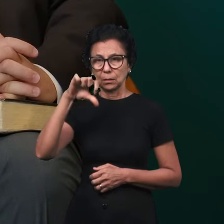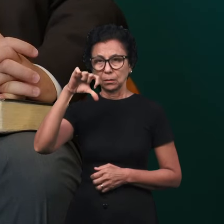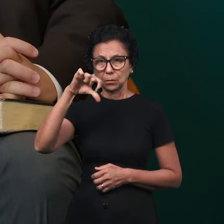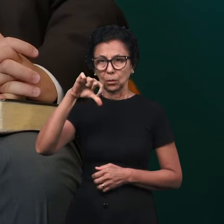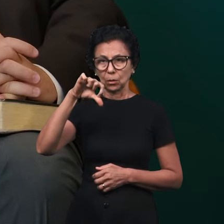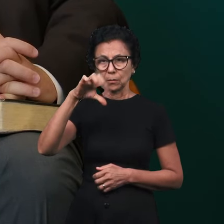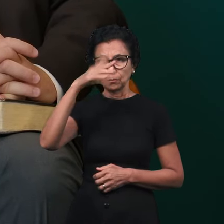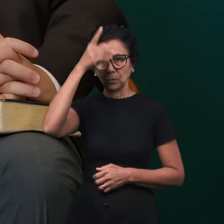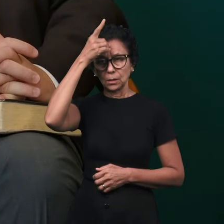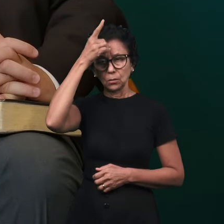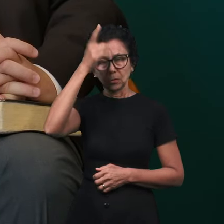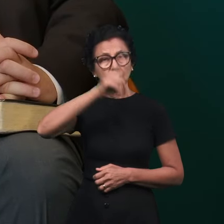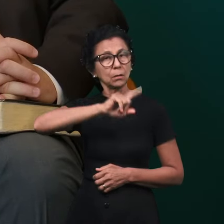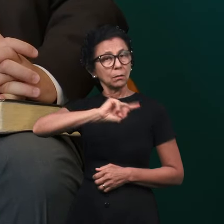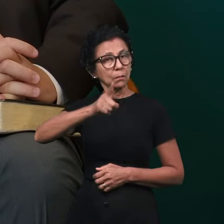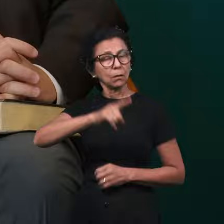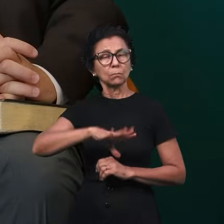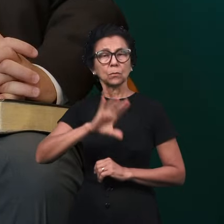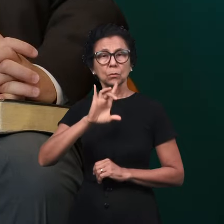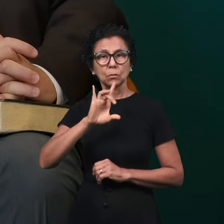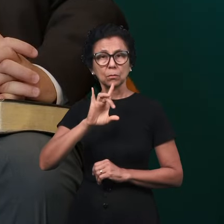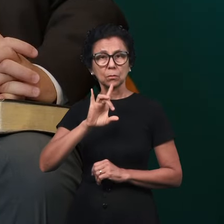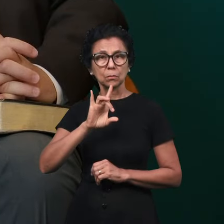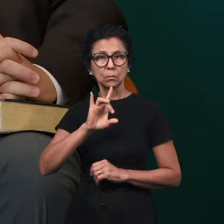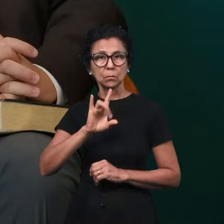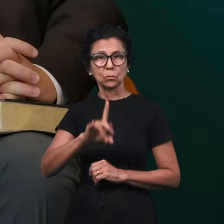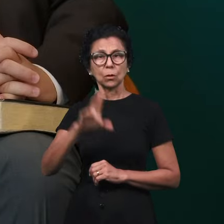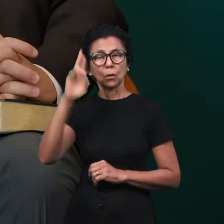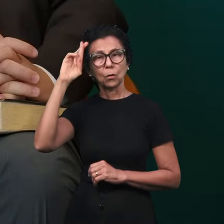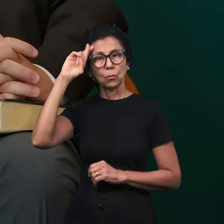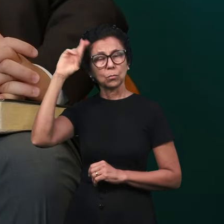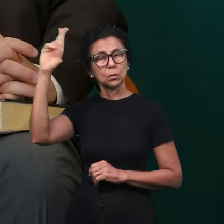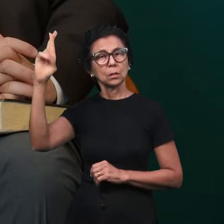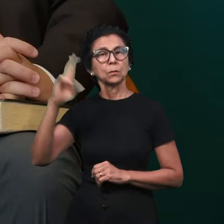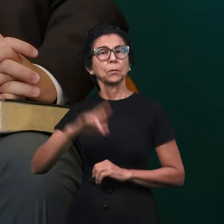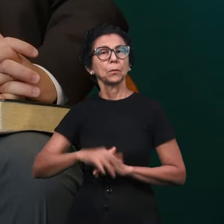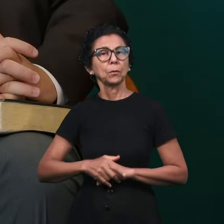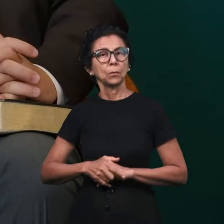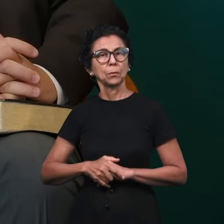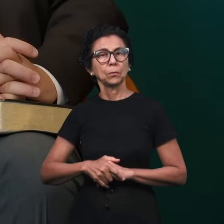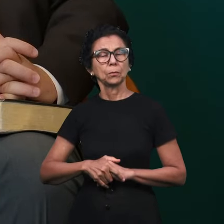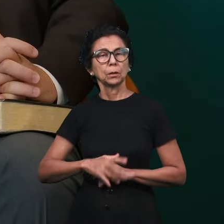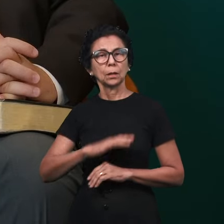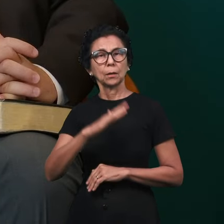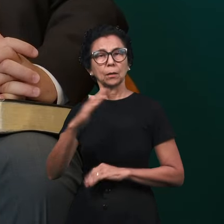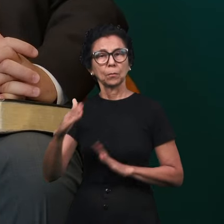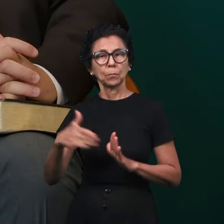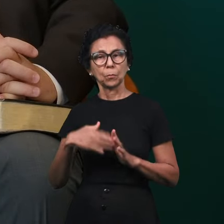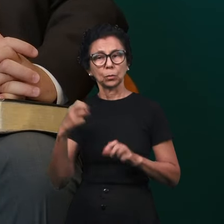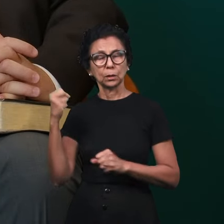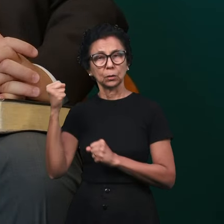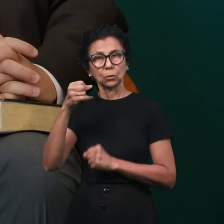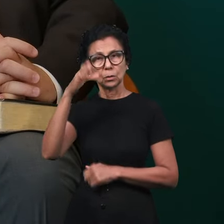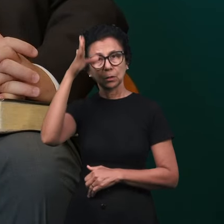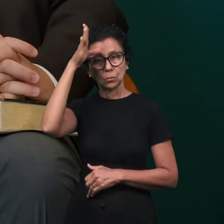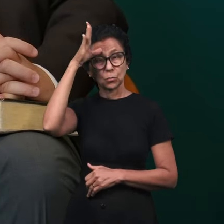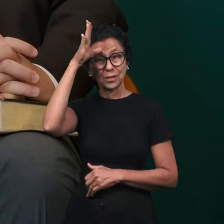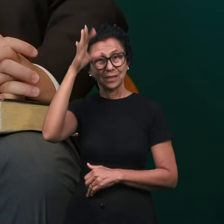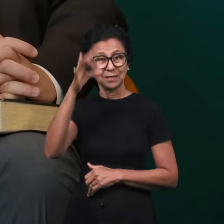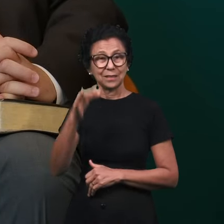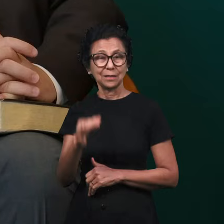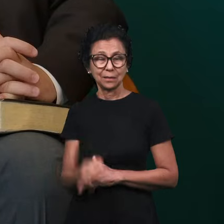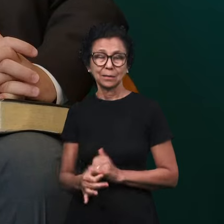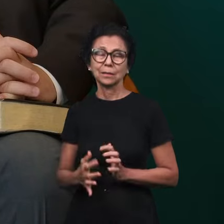né? Onipotente, que é só o Senhor. E então, ele usa a igreja toda, né? Isso. E quando ele aplica isso dentro da igreja, aí é